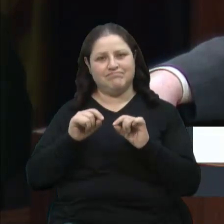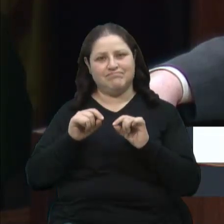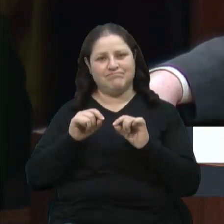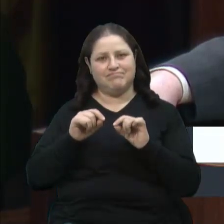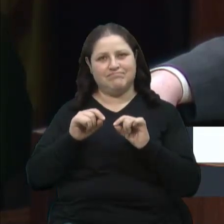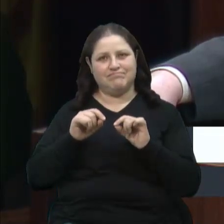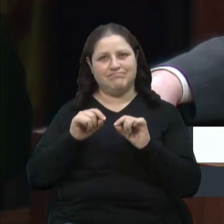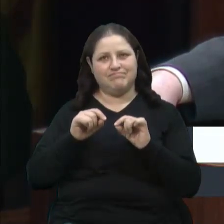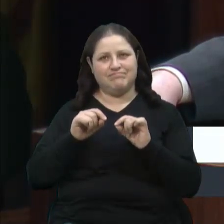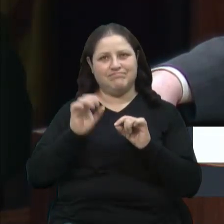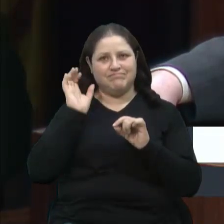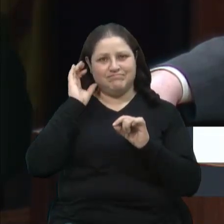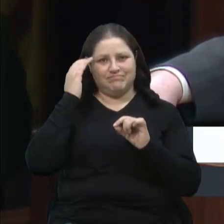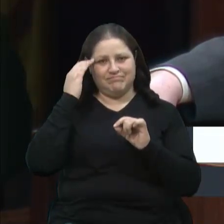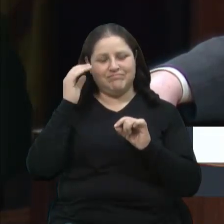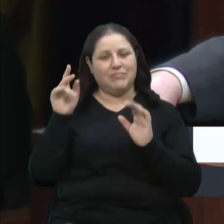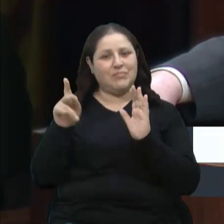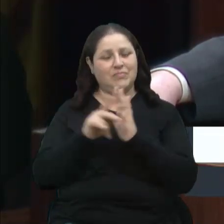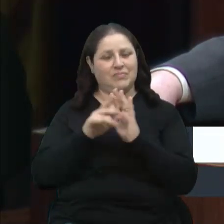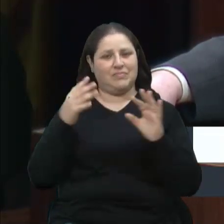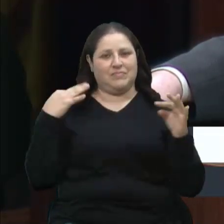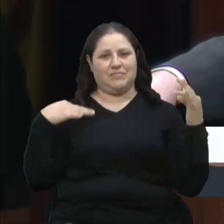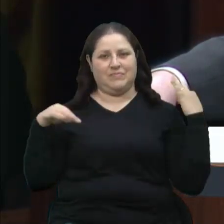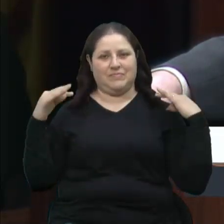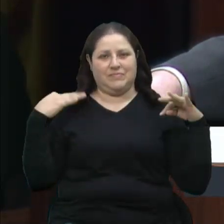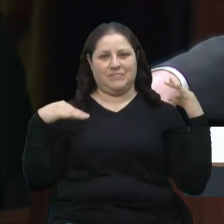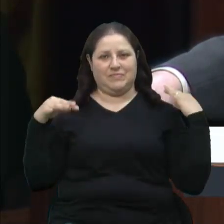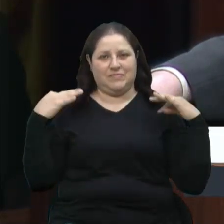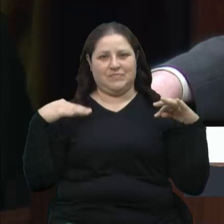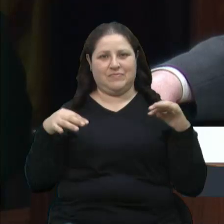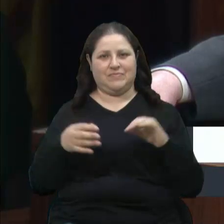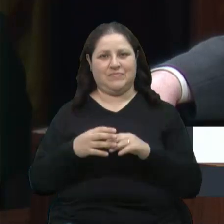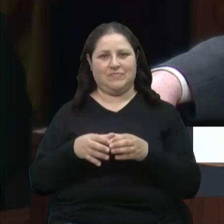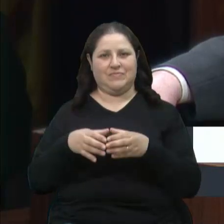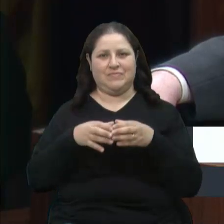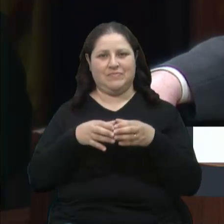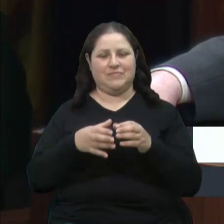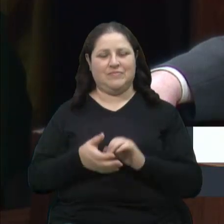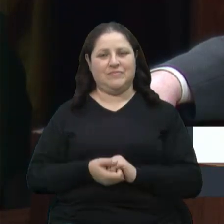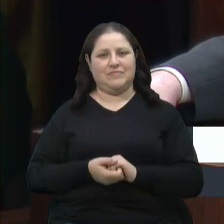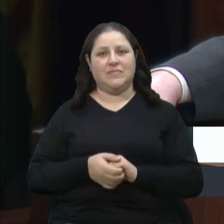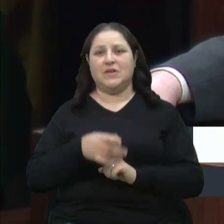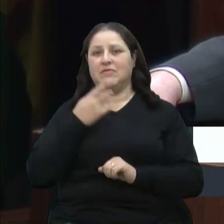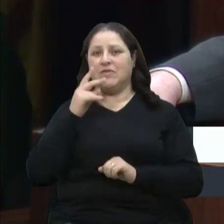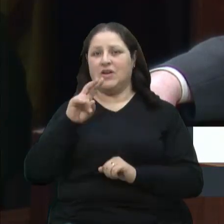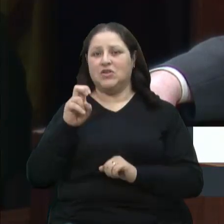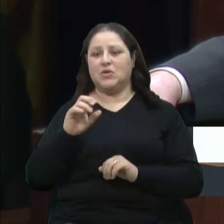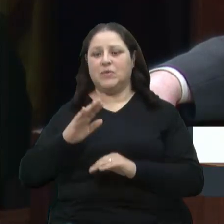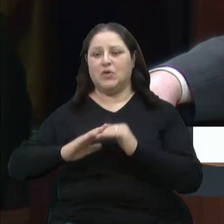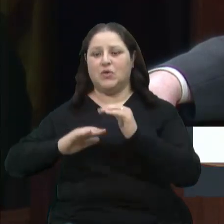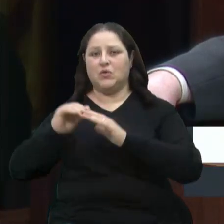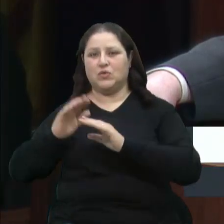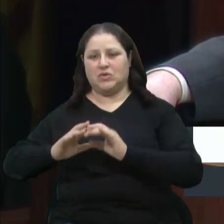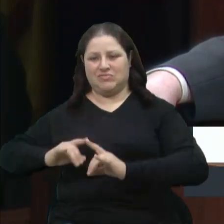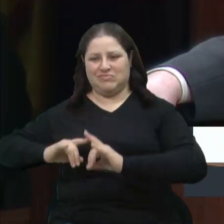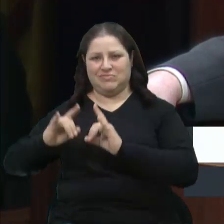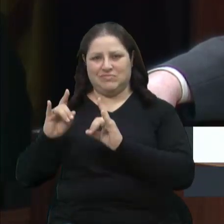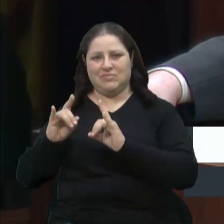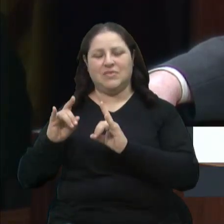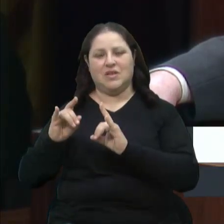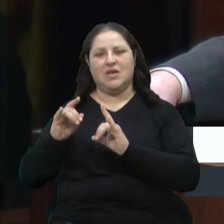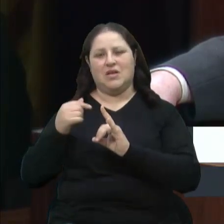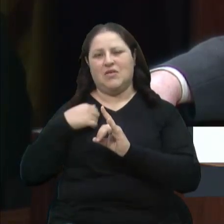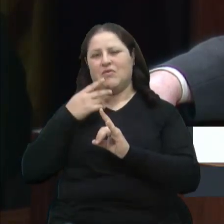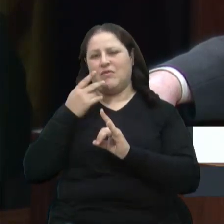com o próprio turismo, né? Mas, falando em edificações, o meu ponto aqui